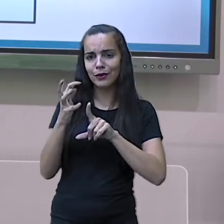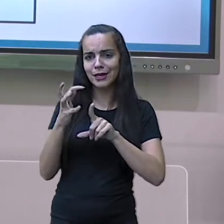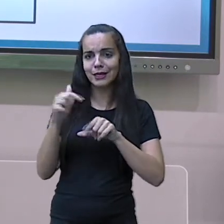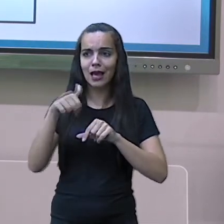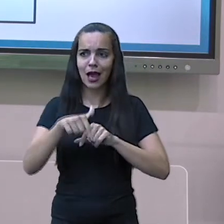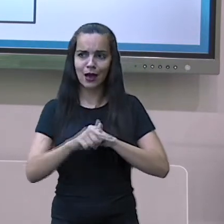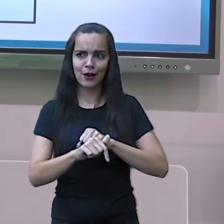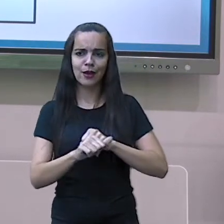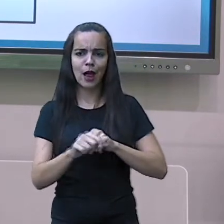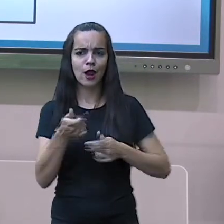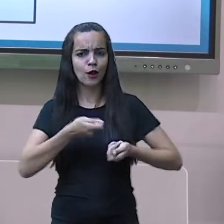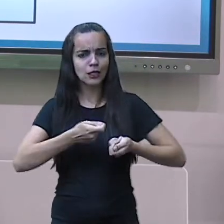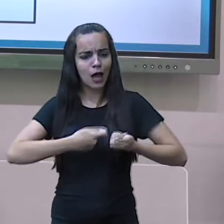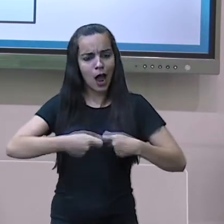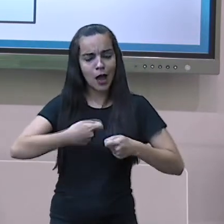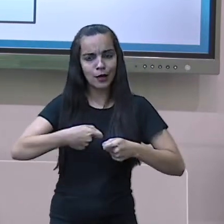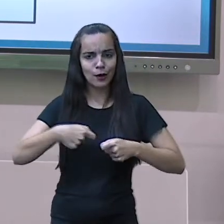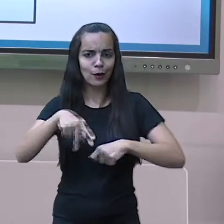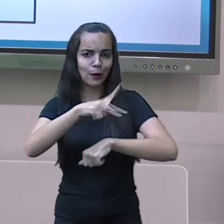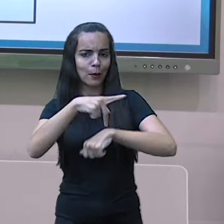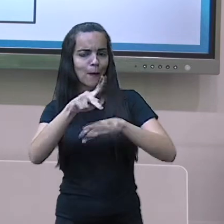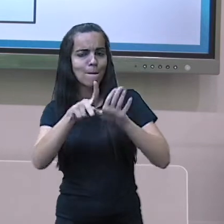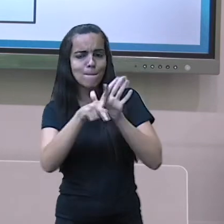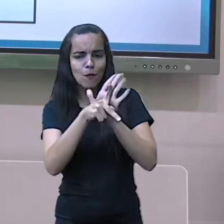mesmo na economia do país.